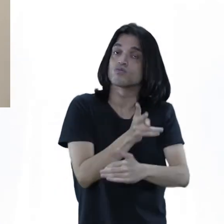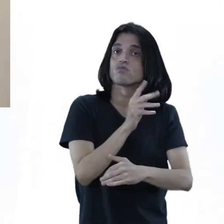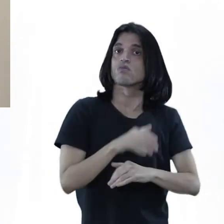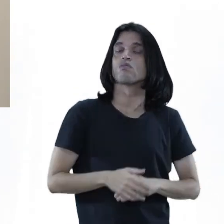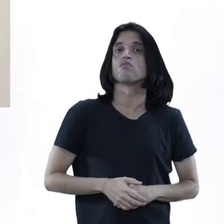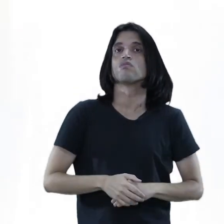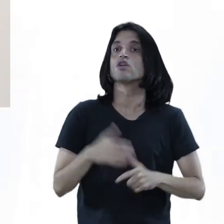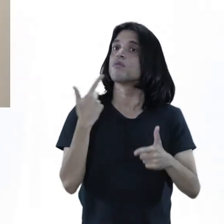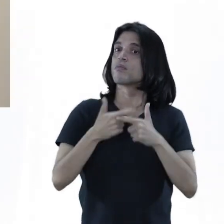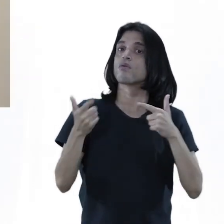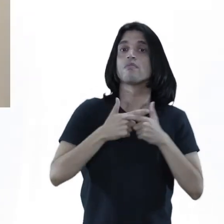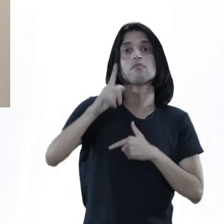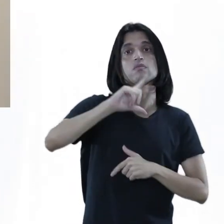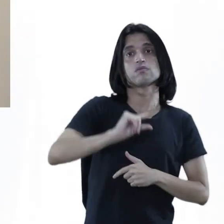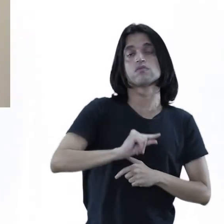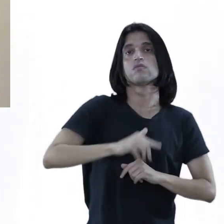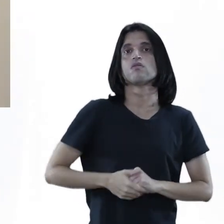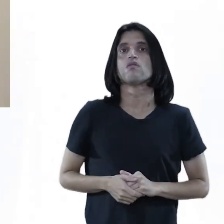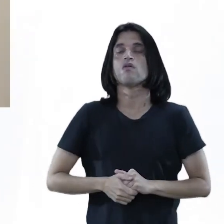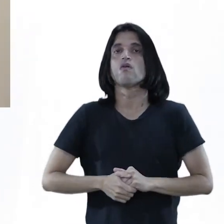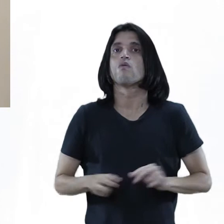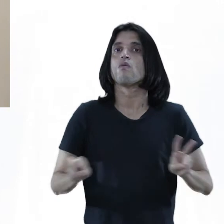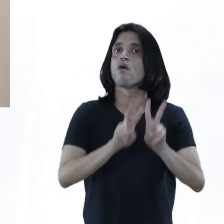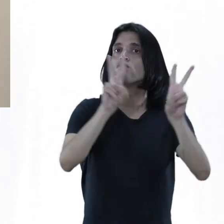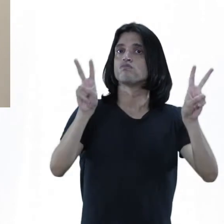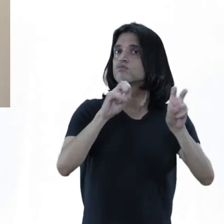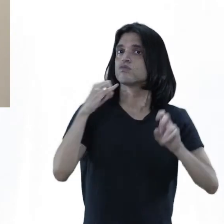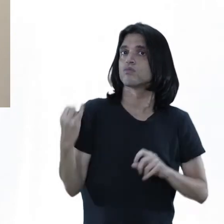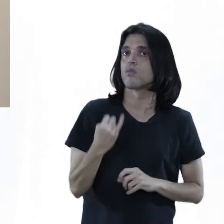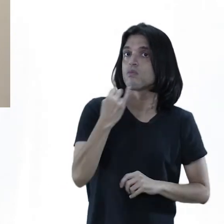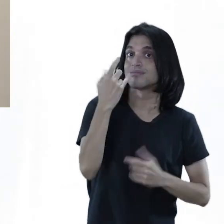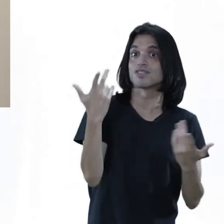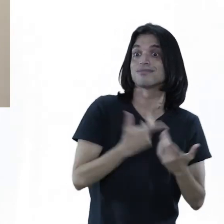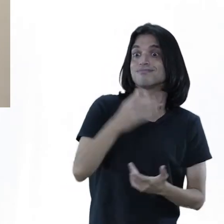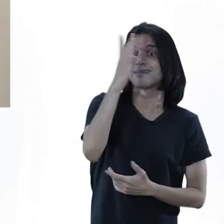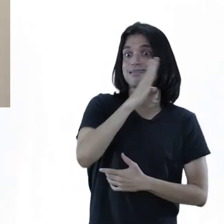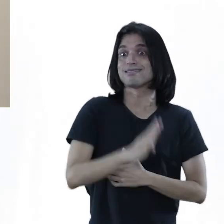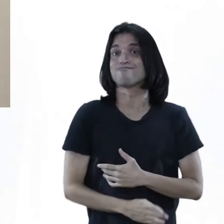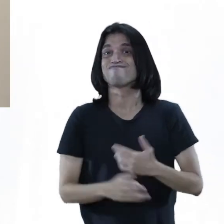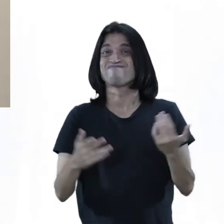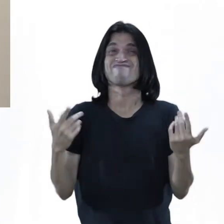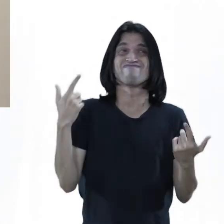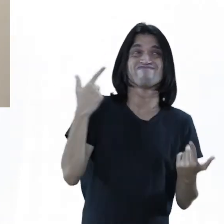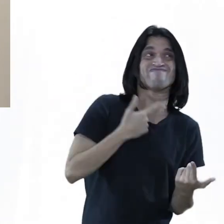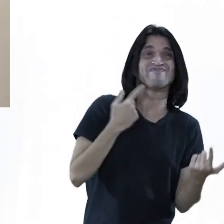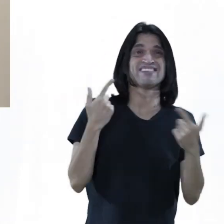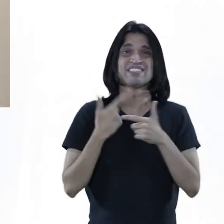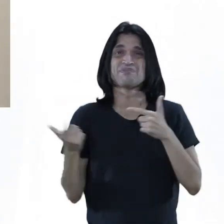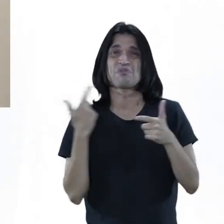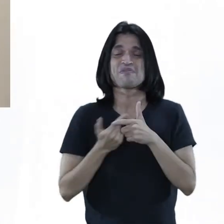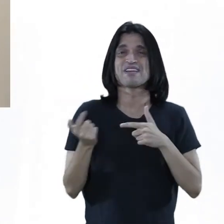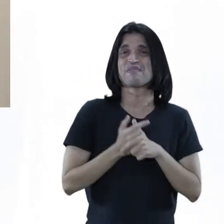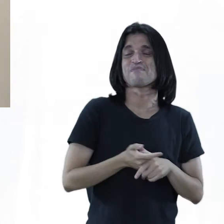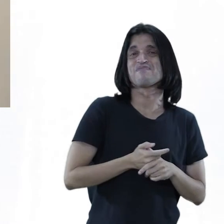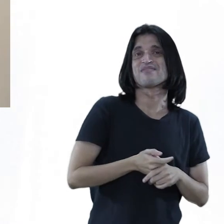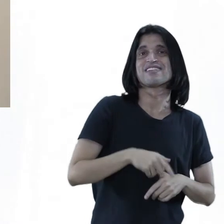problemas. Bom, uma questão importante que vem causando um grande transtorno para o Brasil, Estados Unidos e